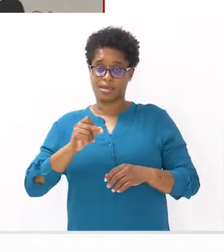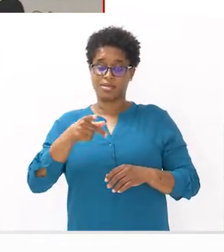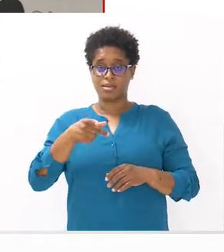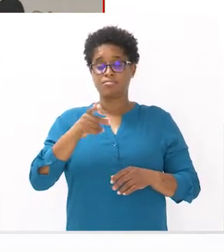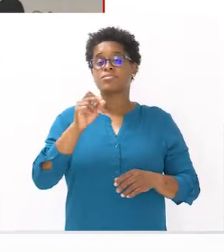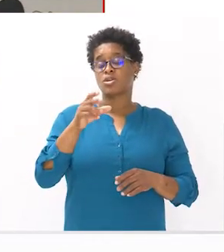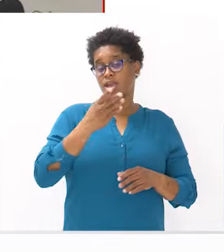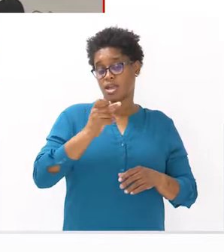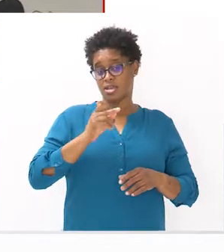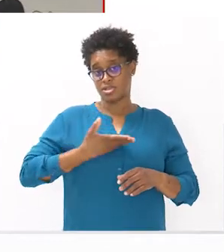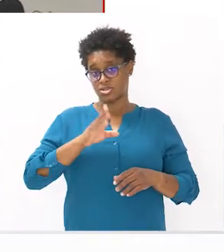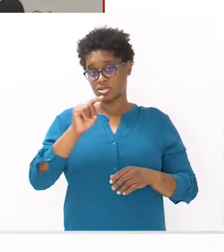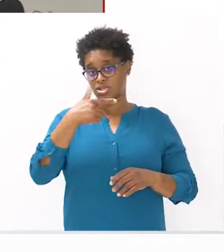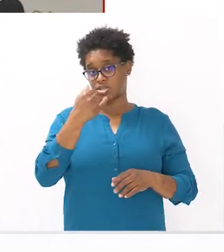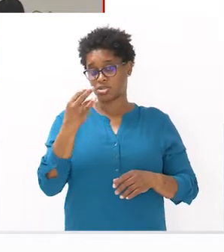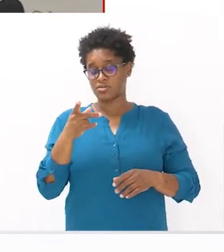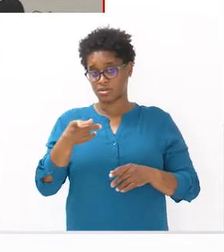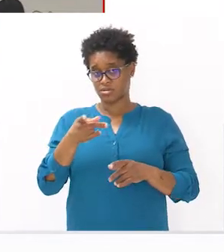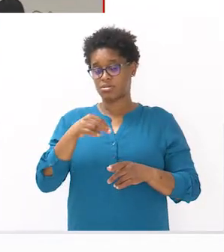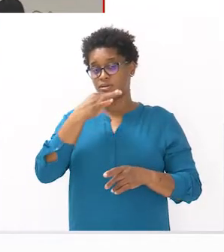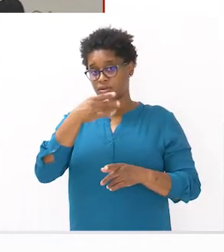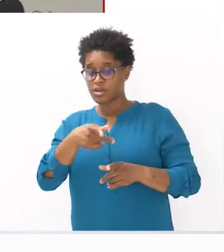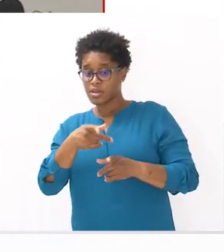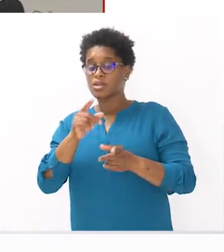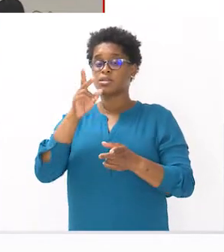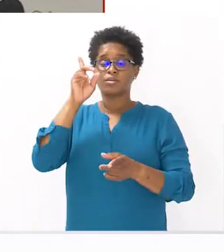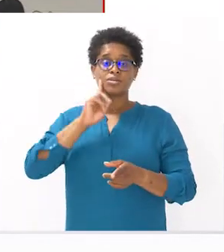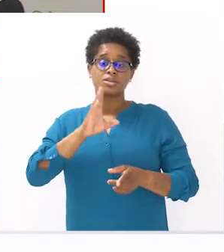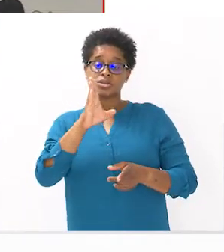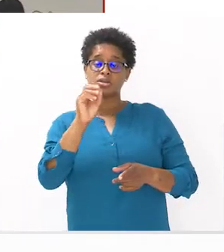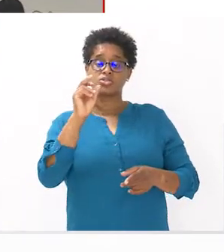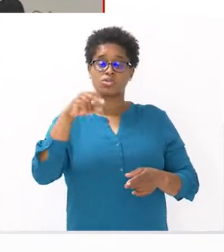está a caracterizar a Joaninha. Mas